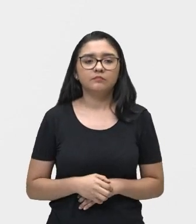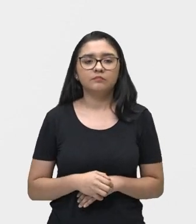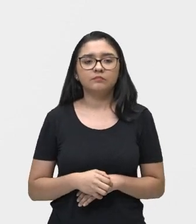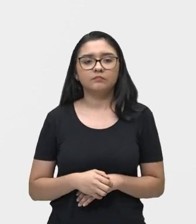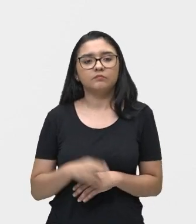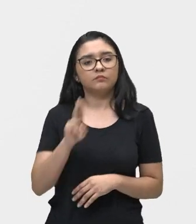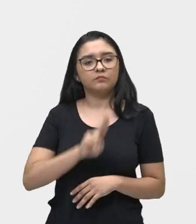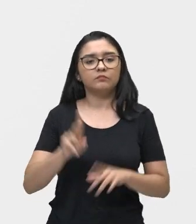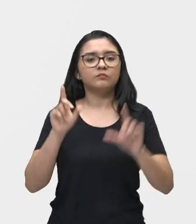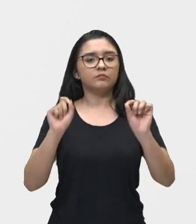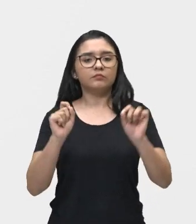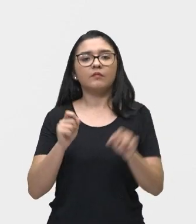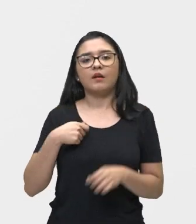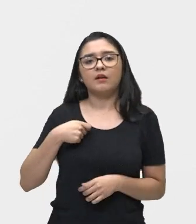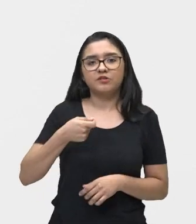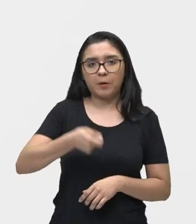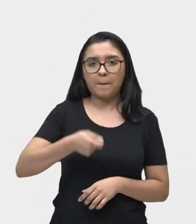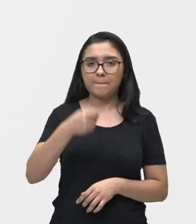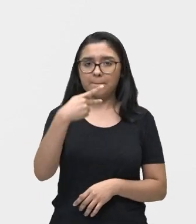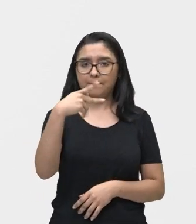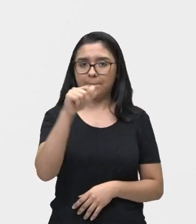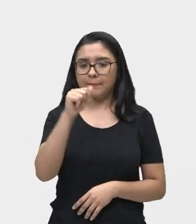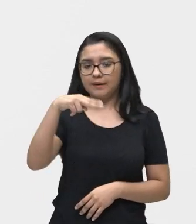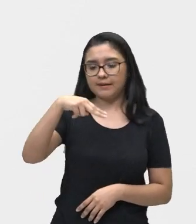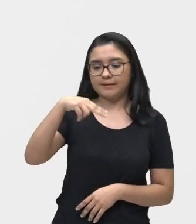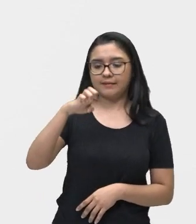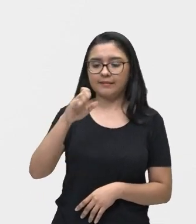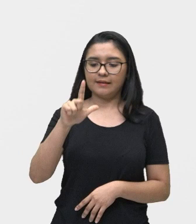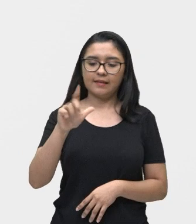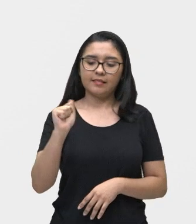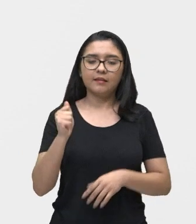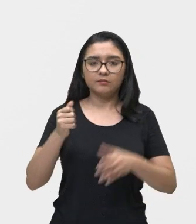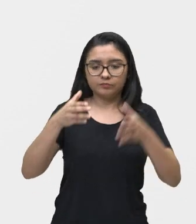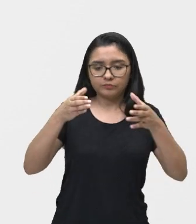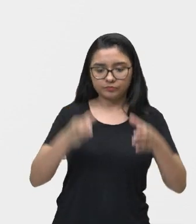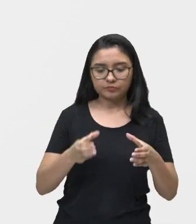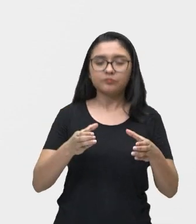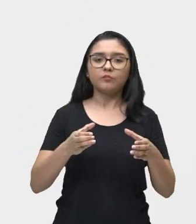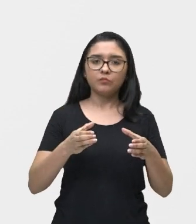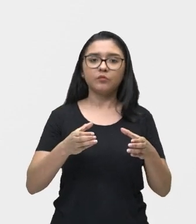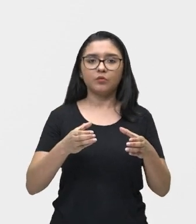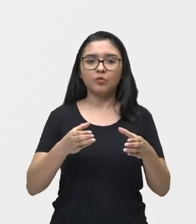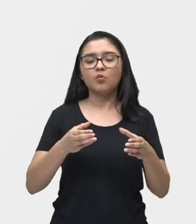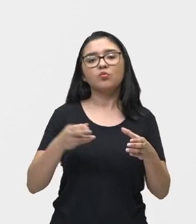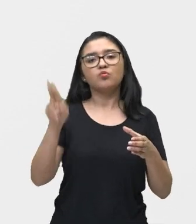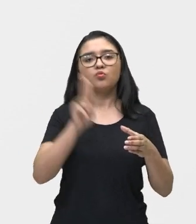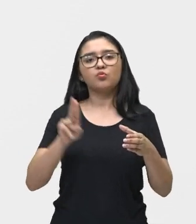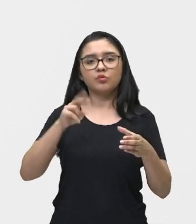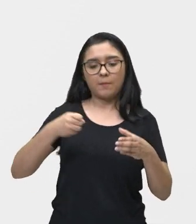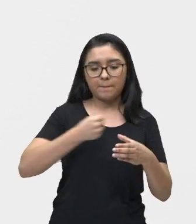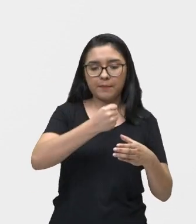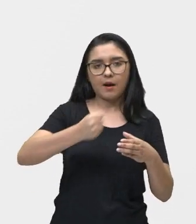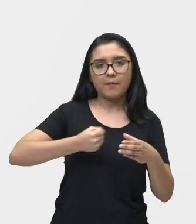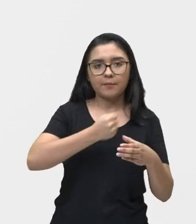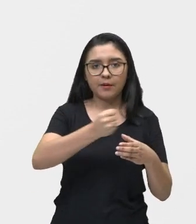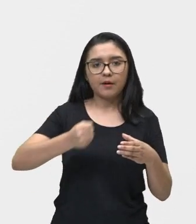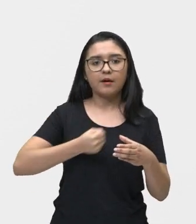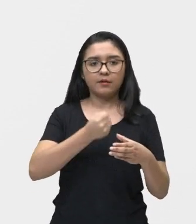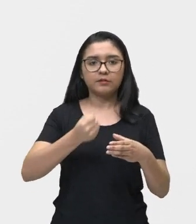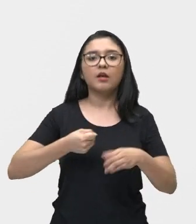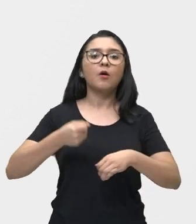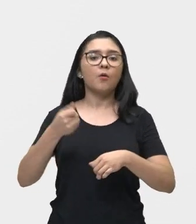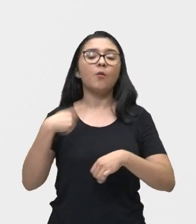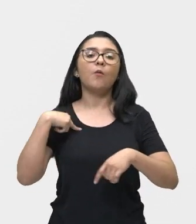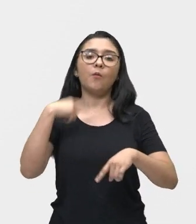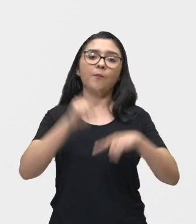aplicações são as panelas que utilizamos para cozinhar, que são feitas de ferro. Olha